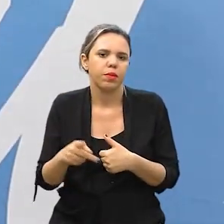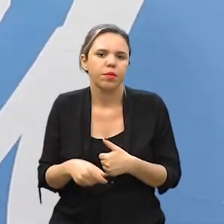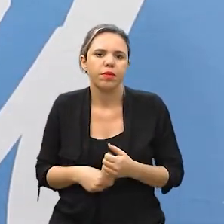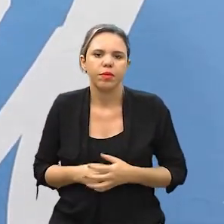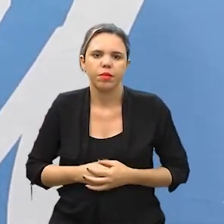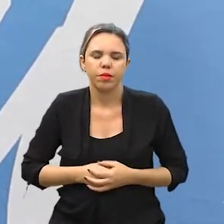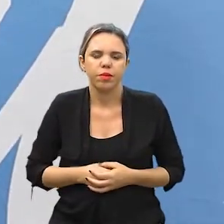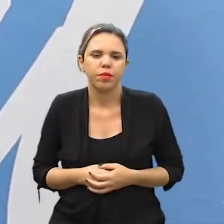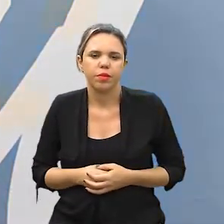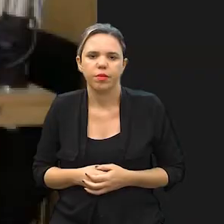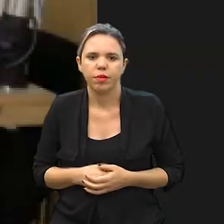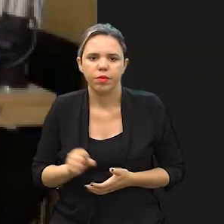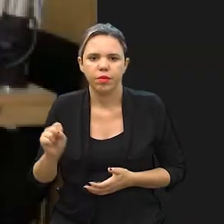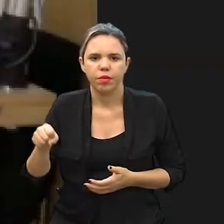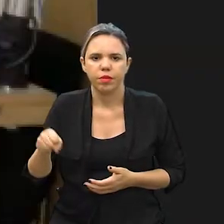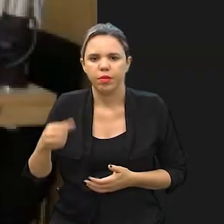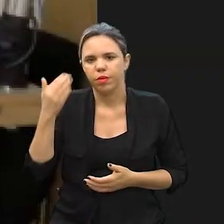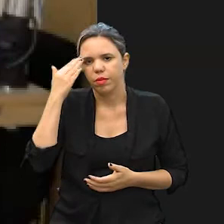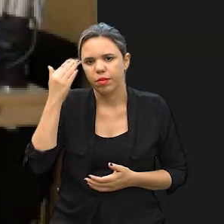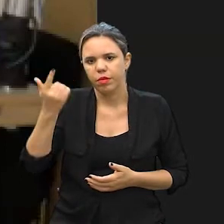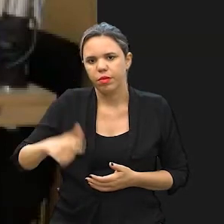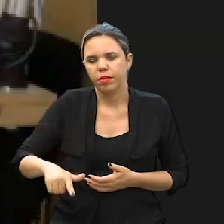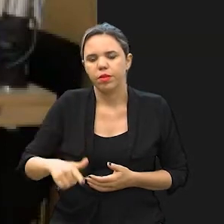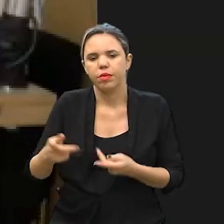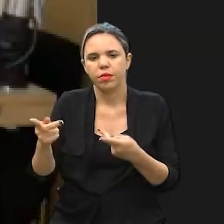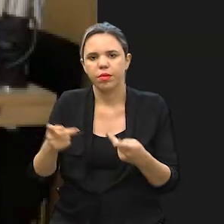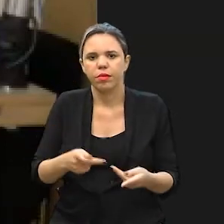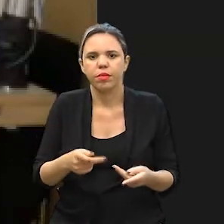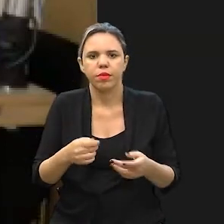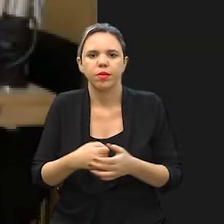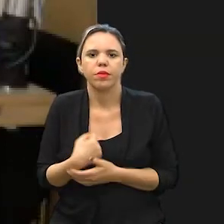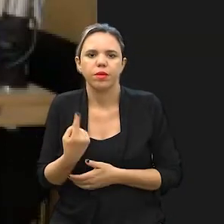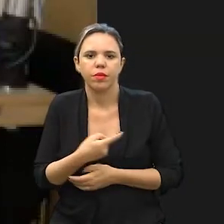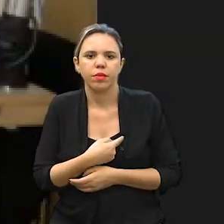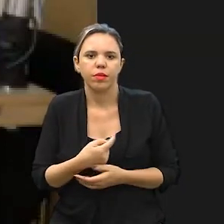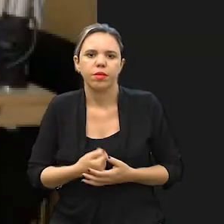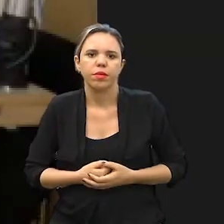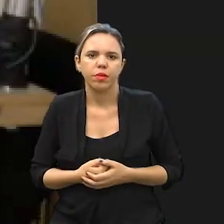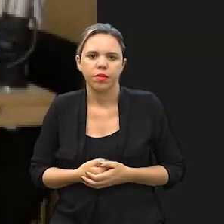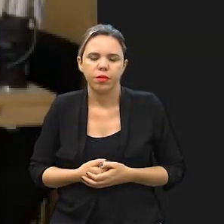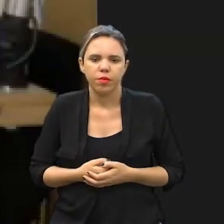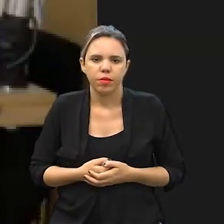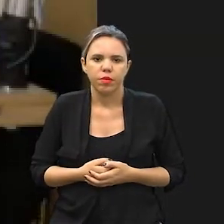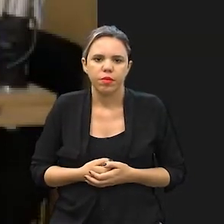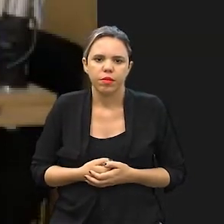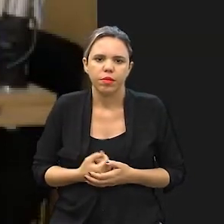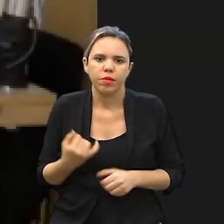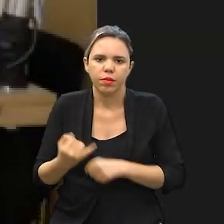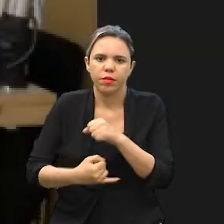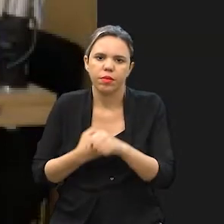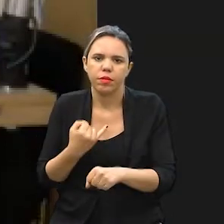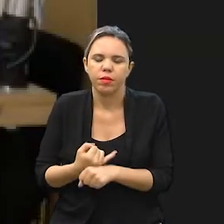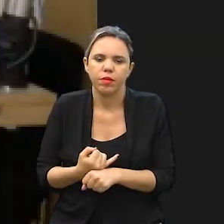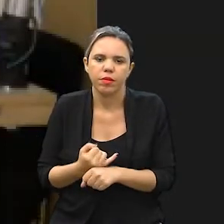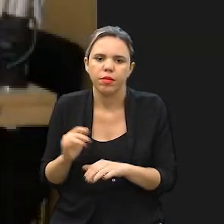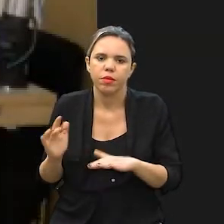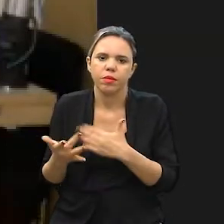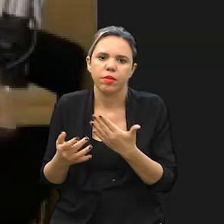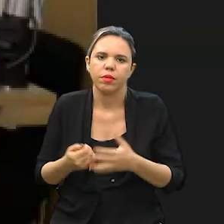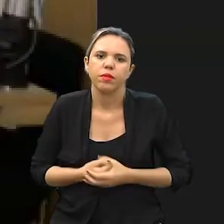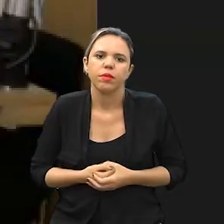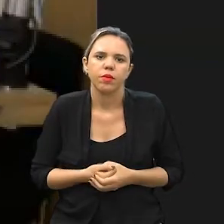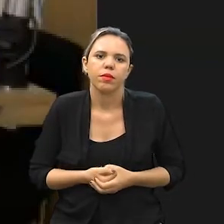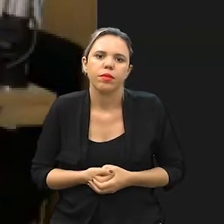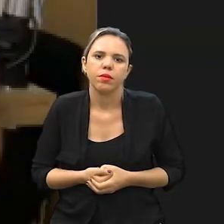páginas. Sim, agradeço mais uma vez o convite. A gente está na internet, todas as nossas redes